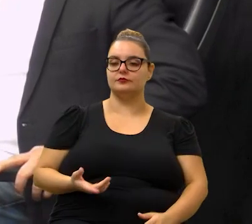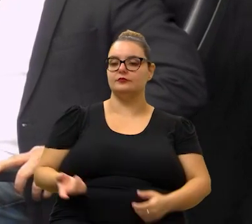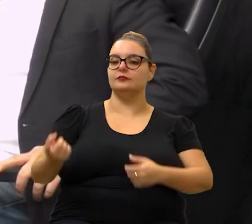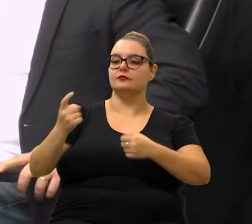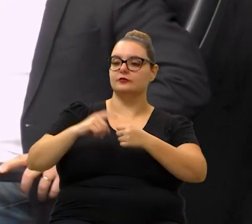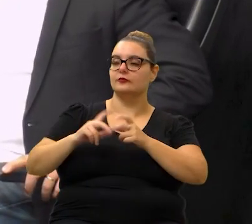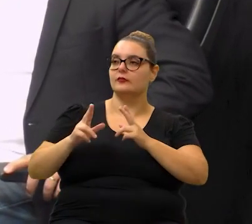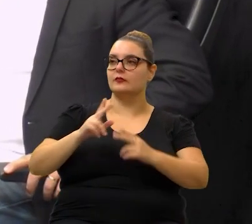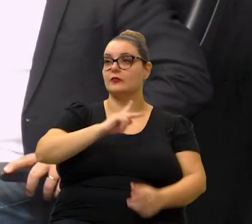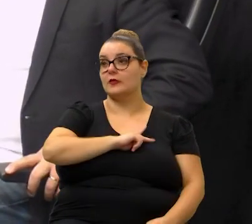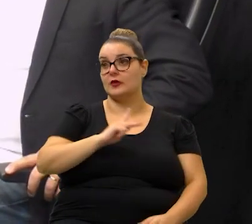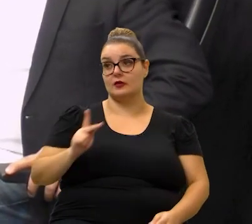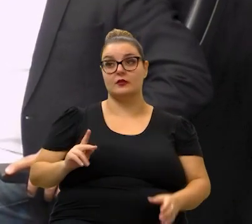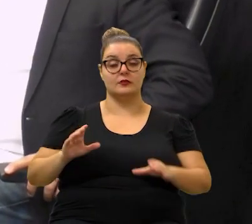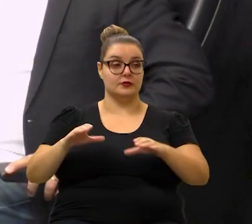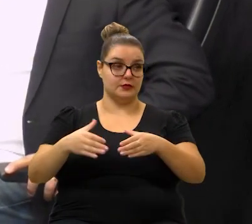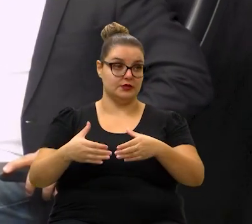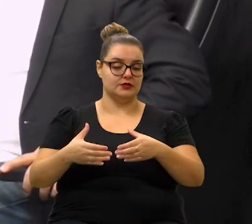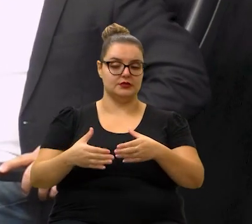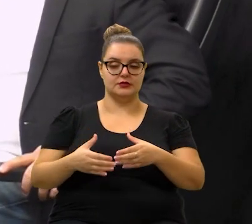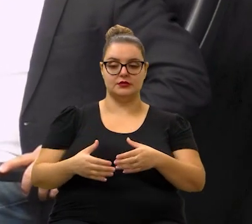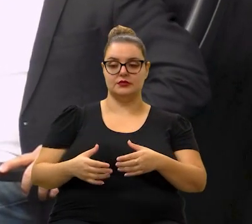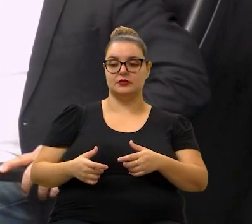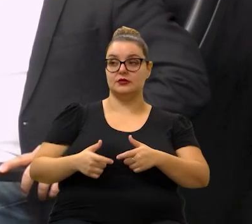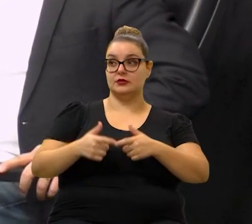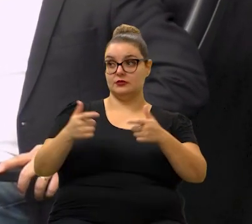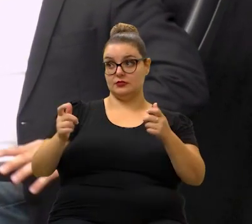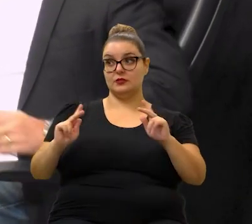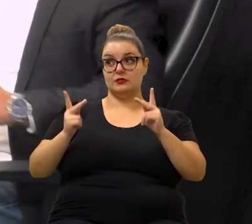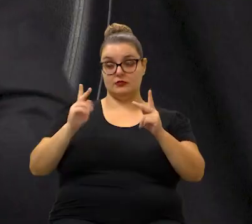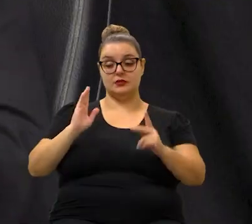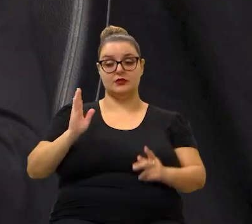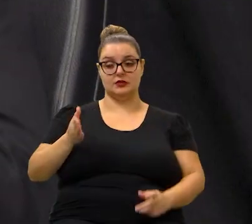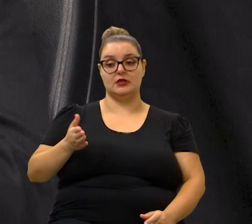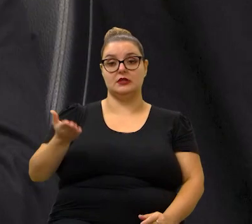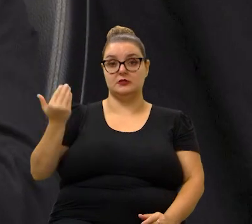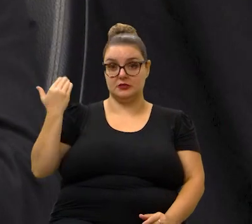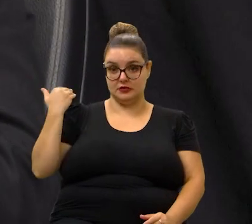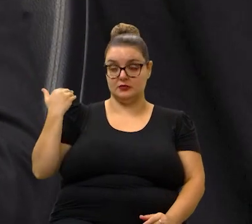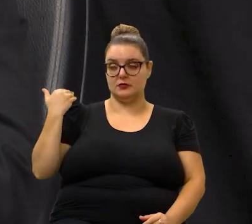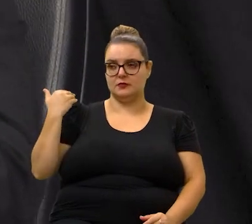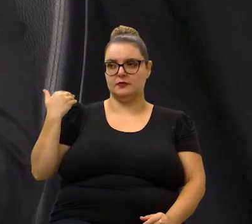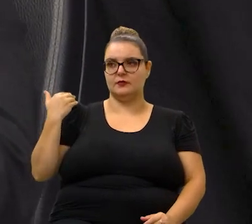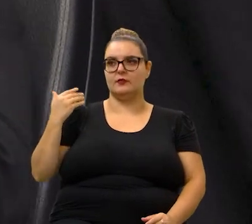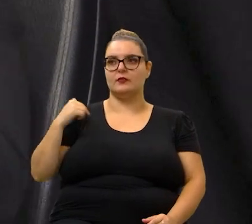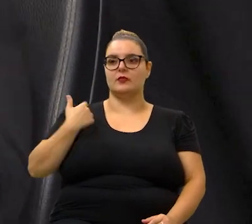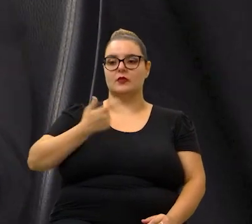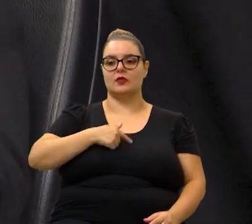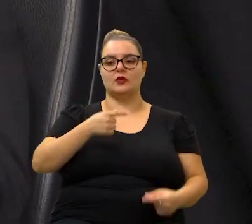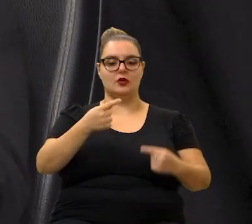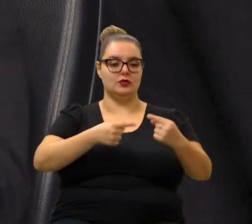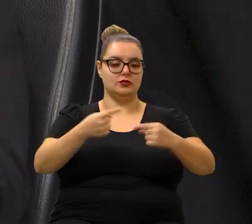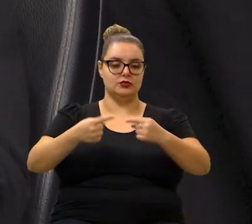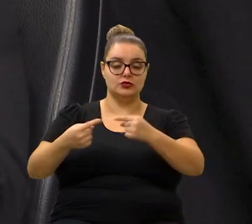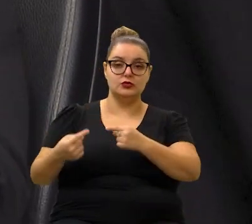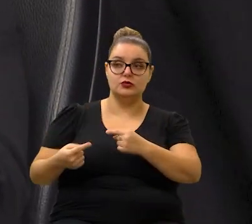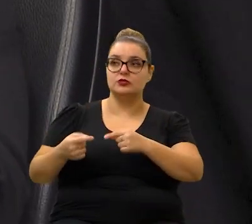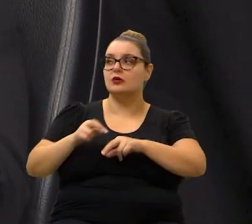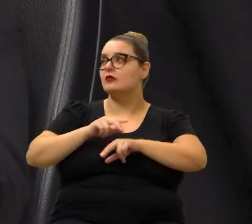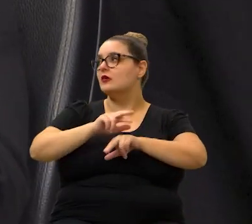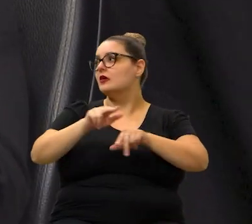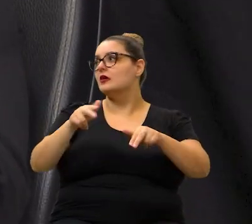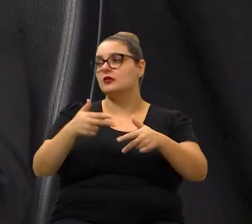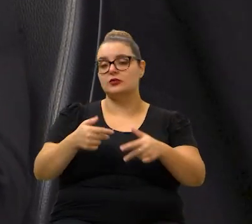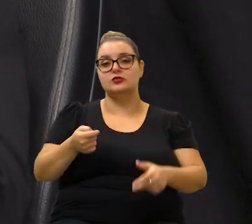como presidente da Comissão e com grandes vitórias já naquela época nós escutamos muito